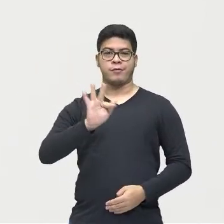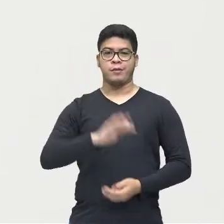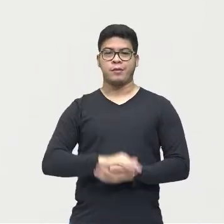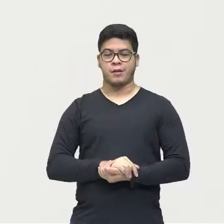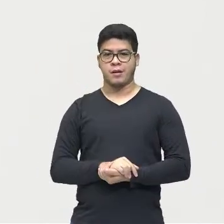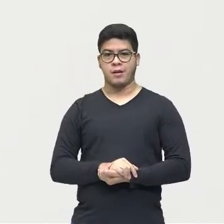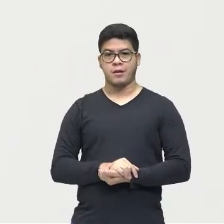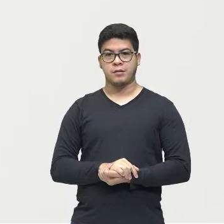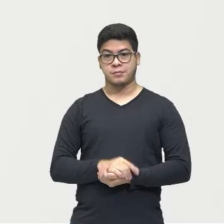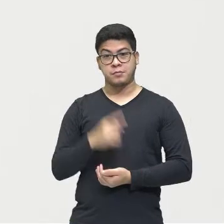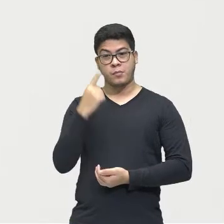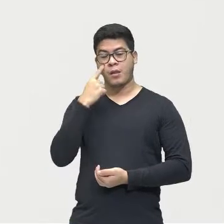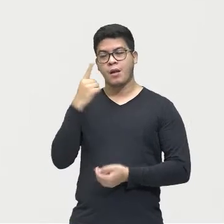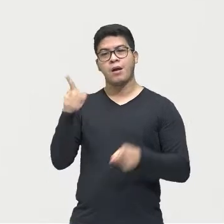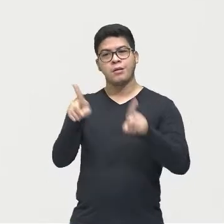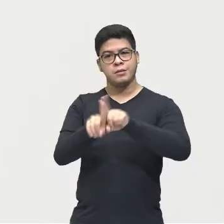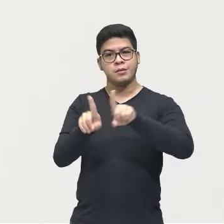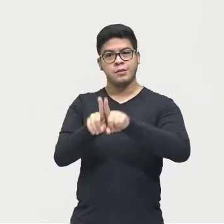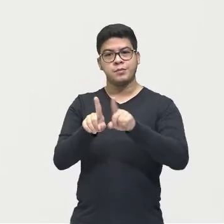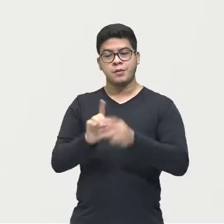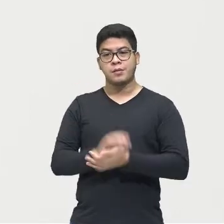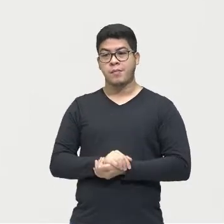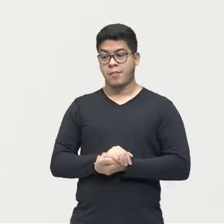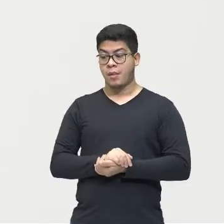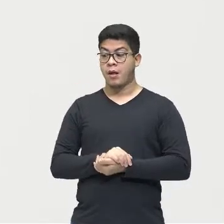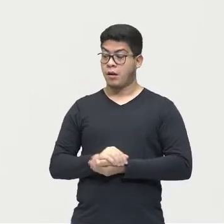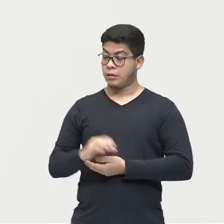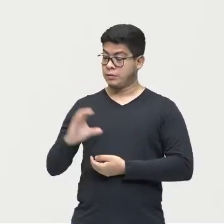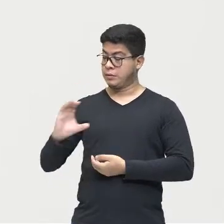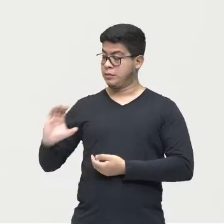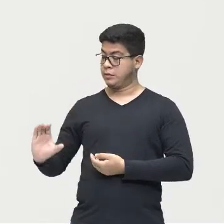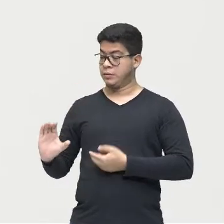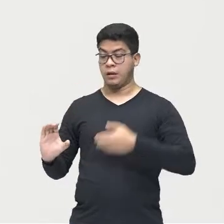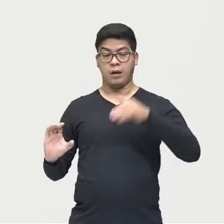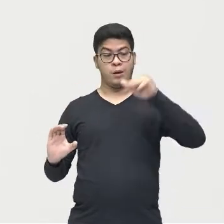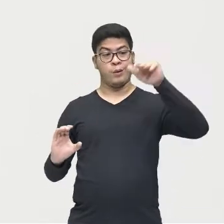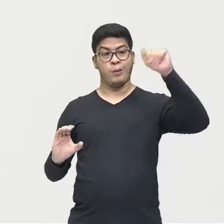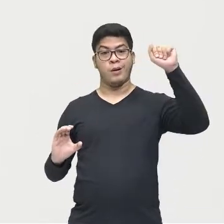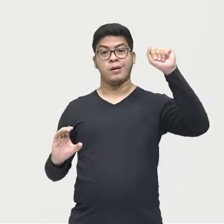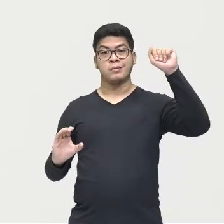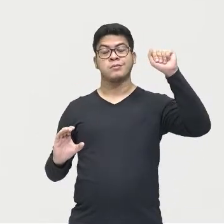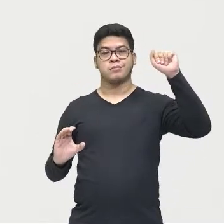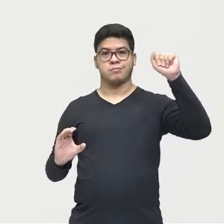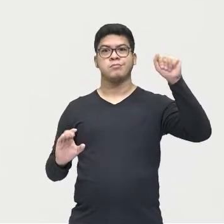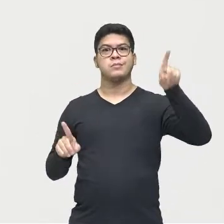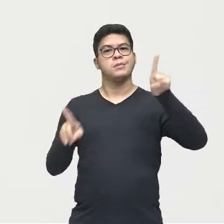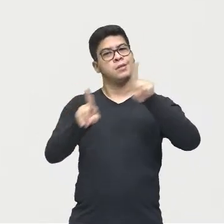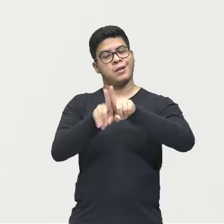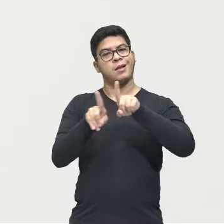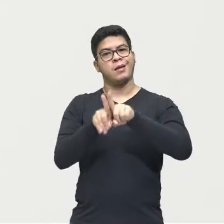né, que é o segmento de reta que sai do vértice A até o vértice C, ou vice-versa.